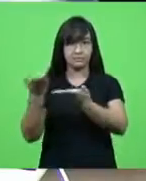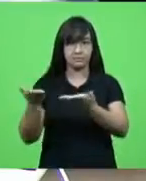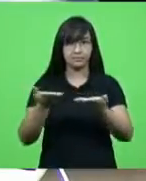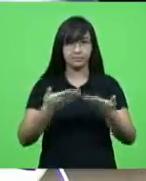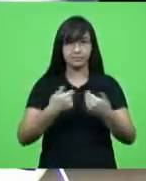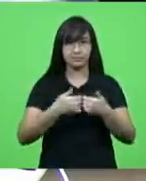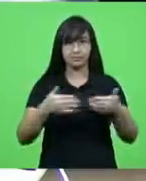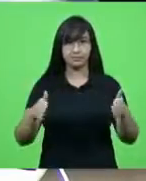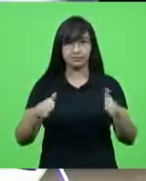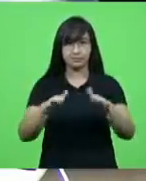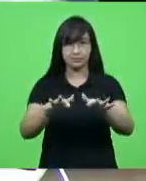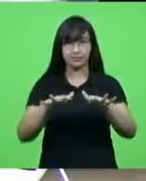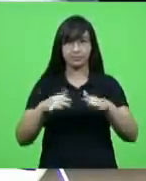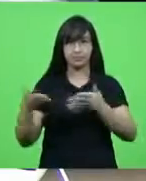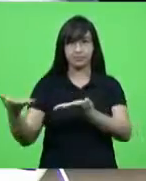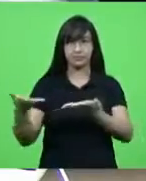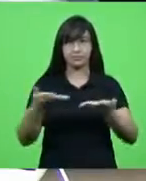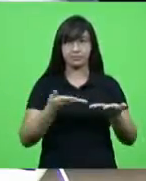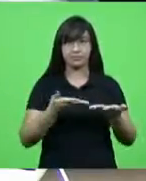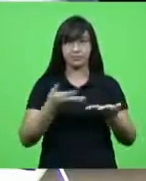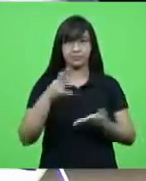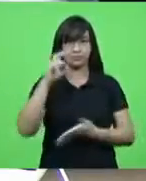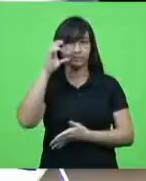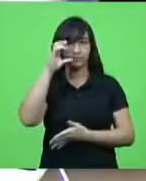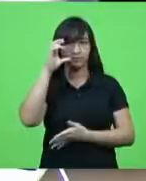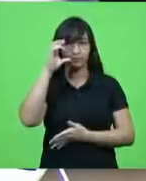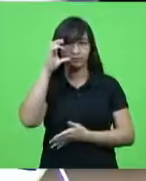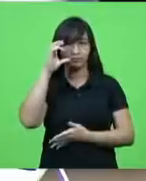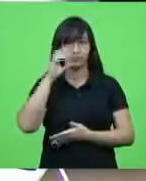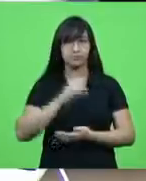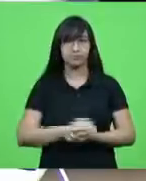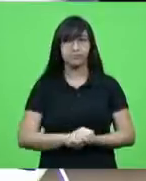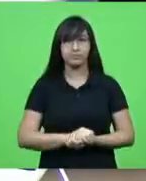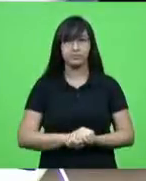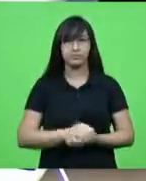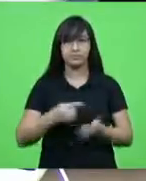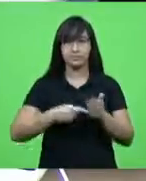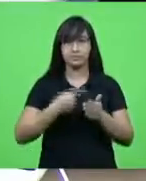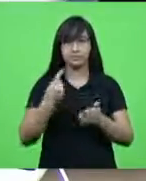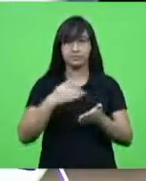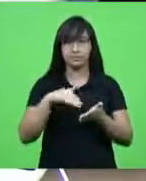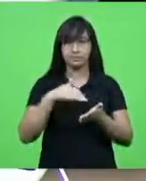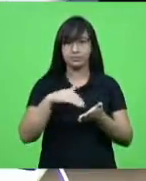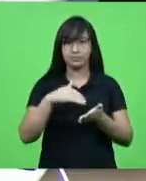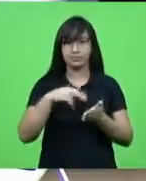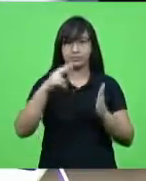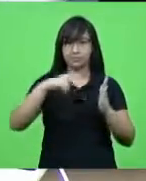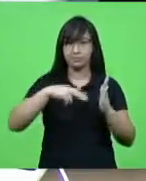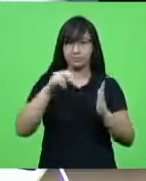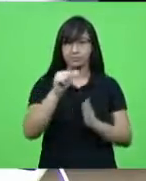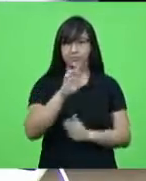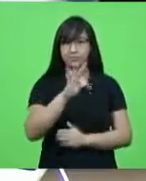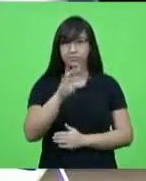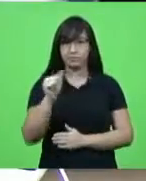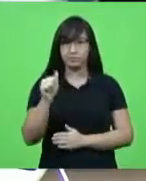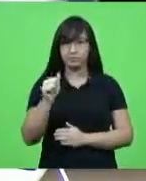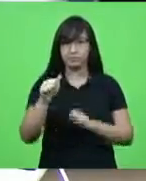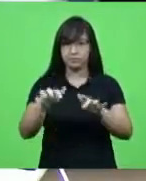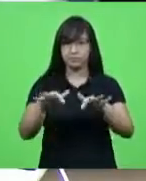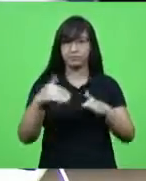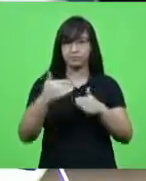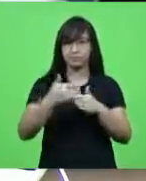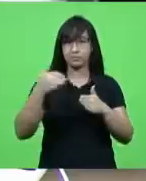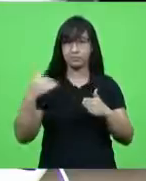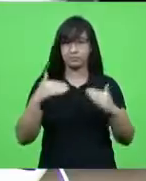trabalhos e convidou o senhor deputado Ricardo Alba, primeiro secretário, para proceder à leitura da ata da sessão anterior, que,